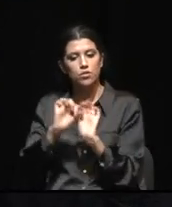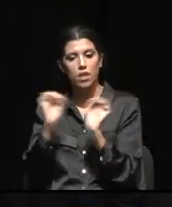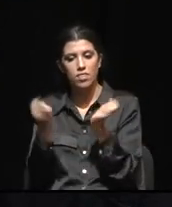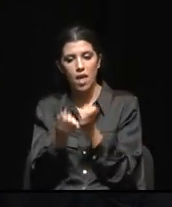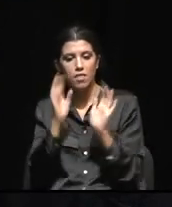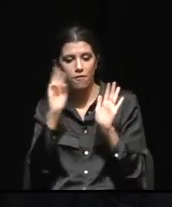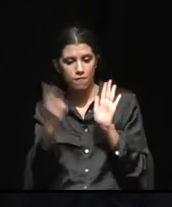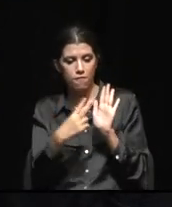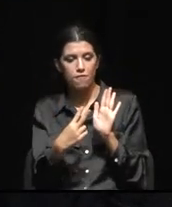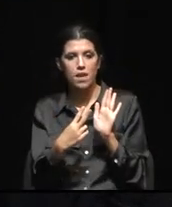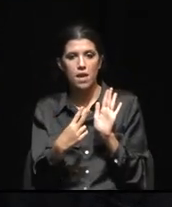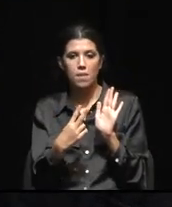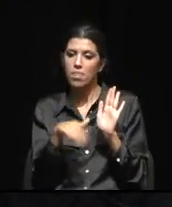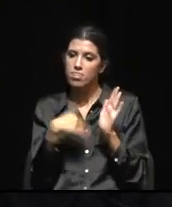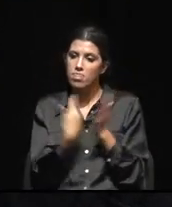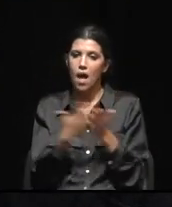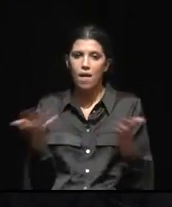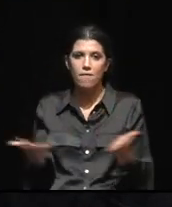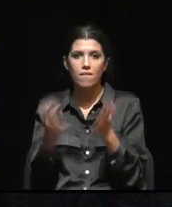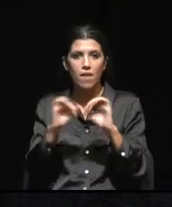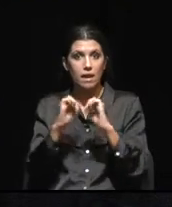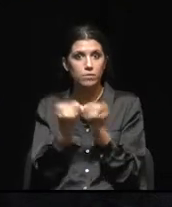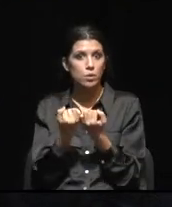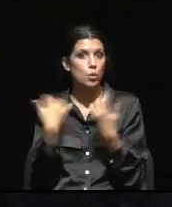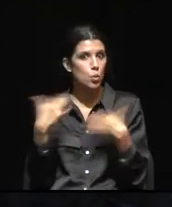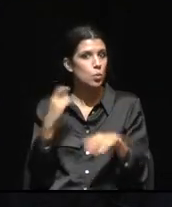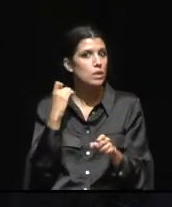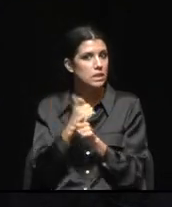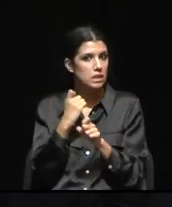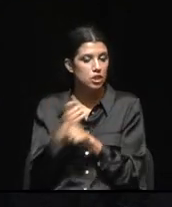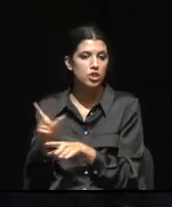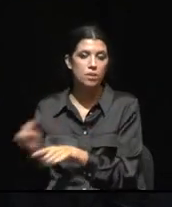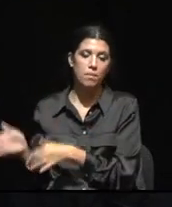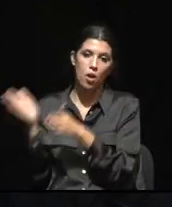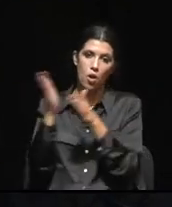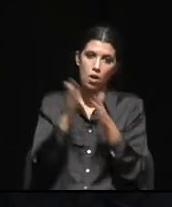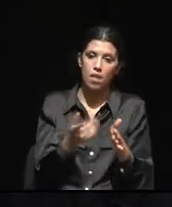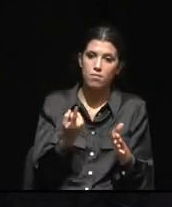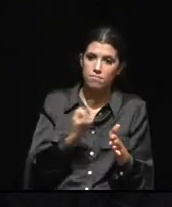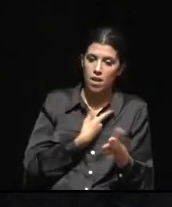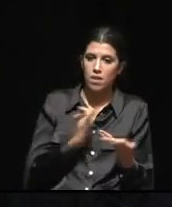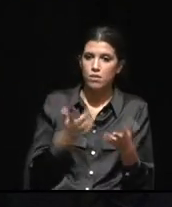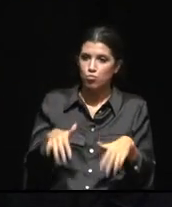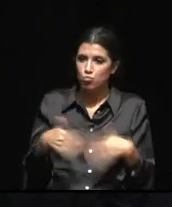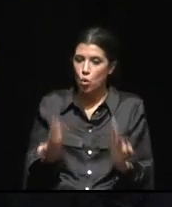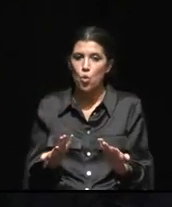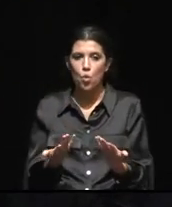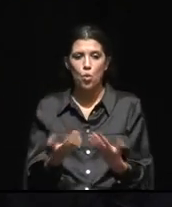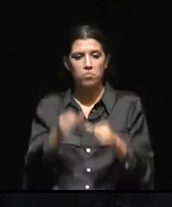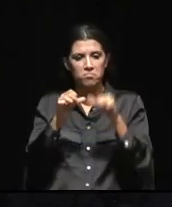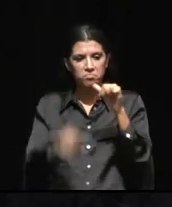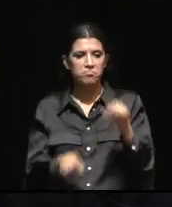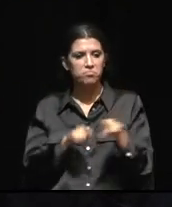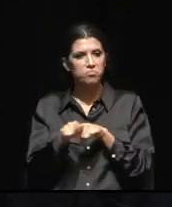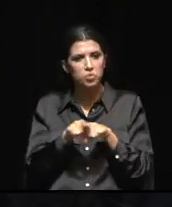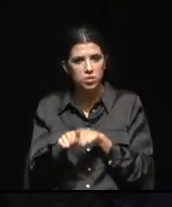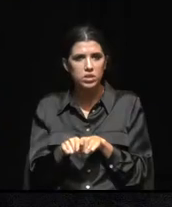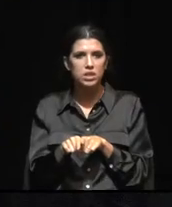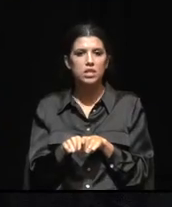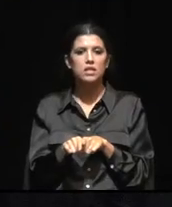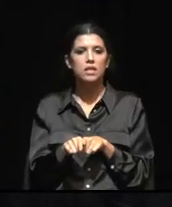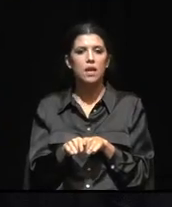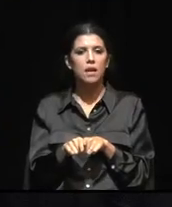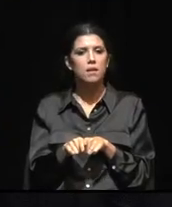poderão contribuir para a transformação que se exige e por outro lado para que possam ter a legitimidade política para